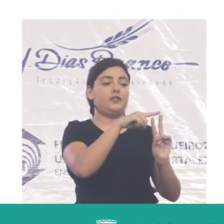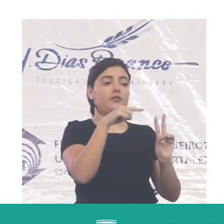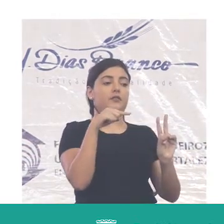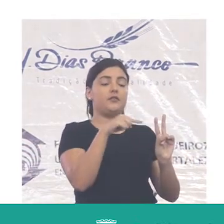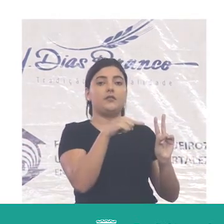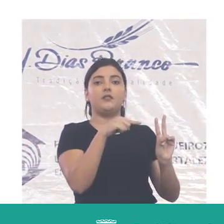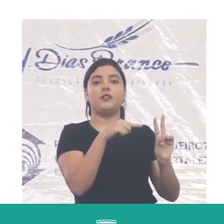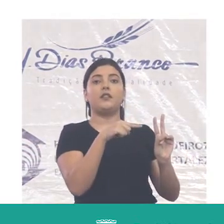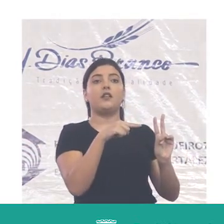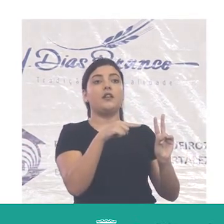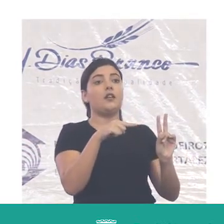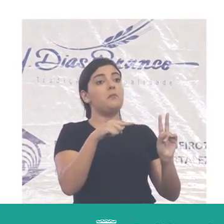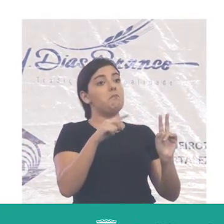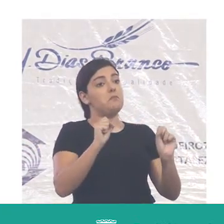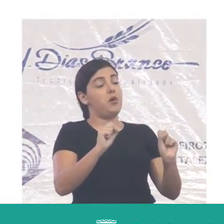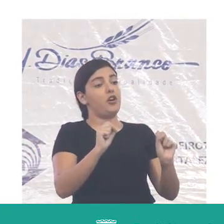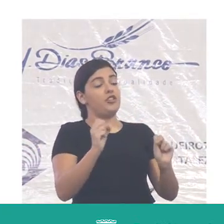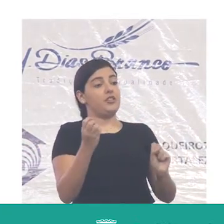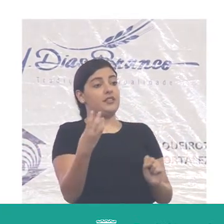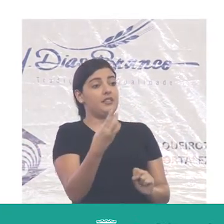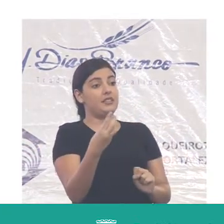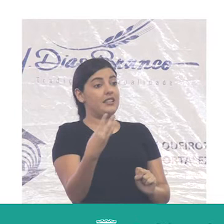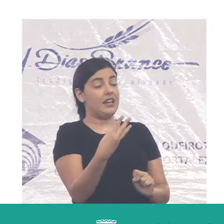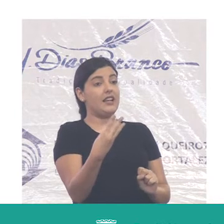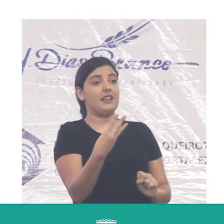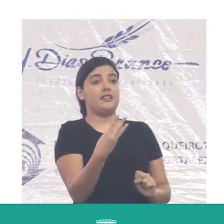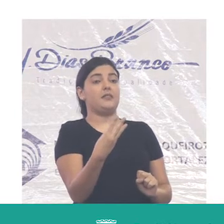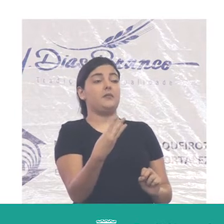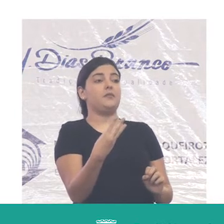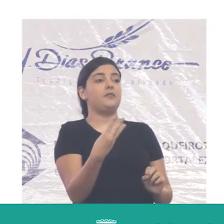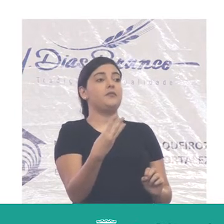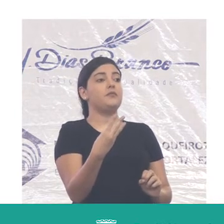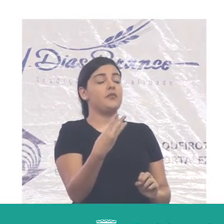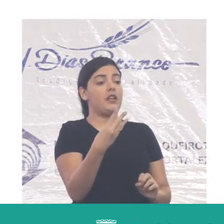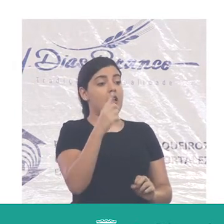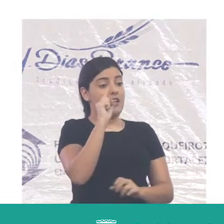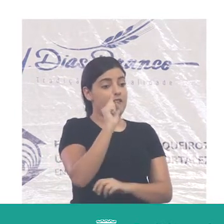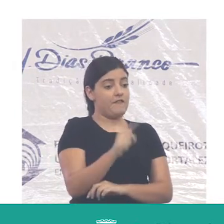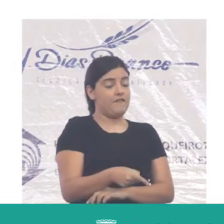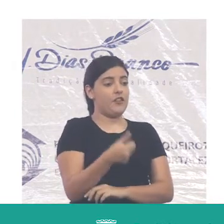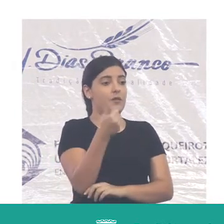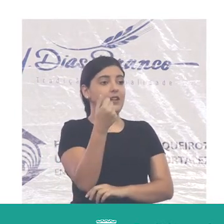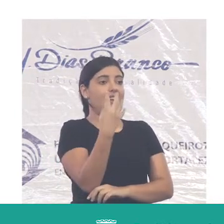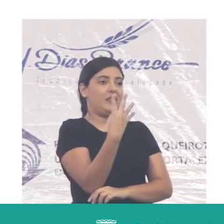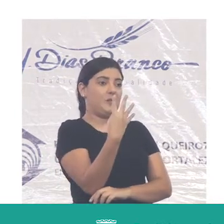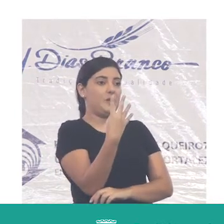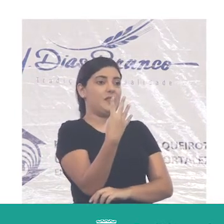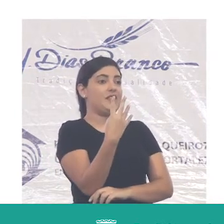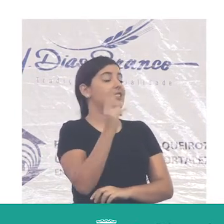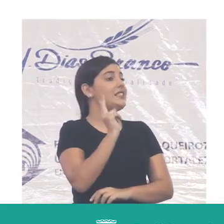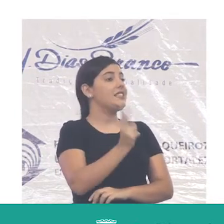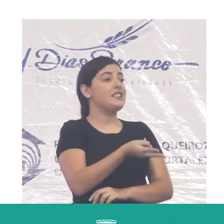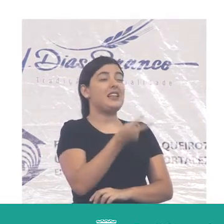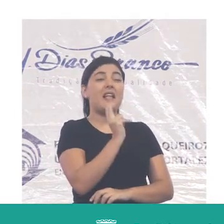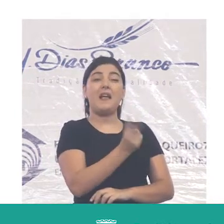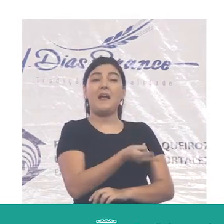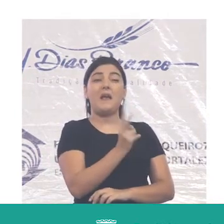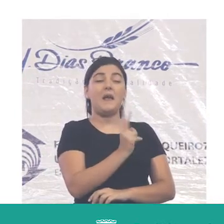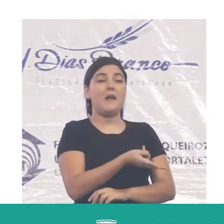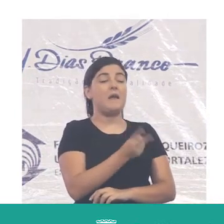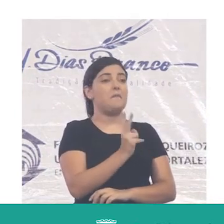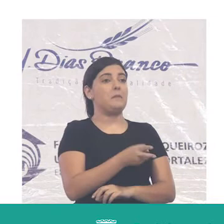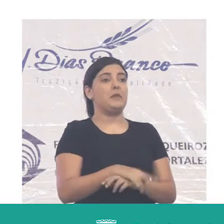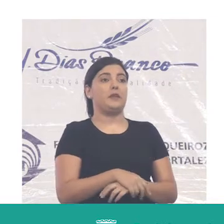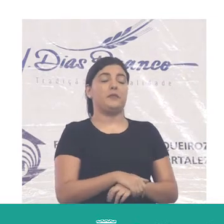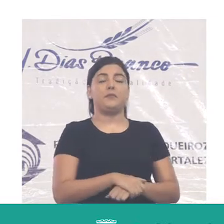posso usar π igual a 3, não posso? Mas se ele não falou nada, eu vou usar o 3,14. Eu só uso π igual a 3